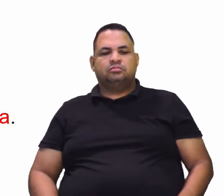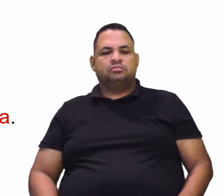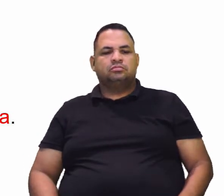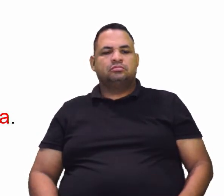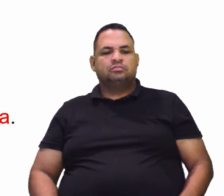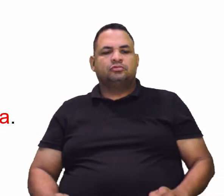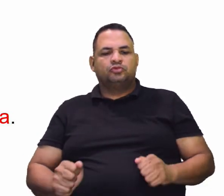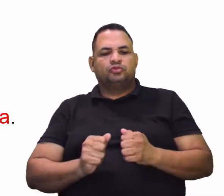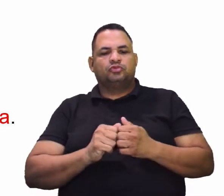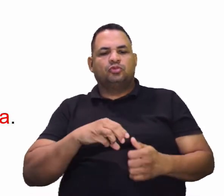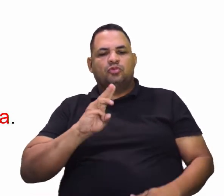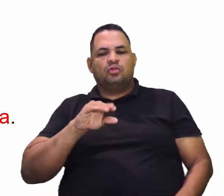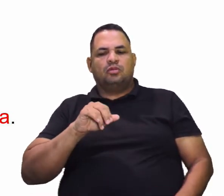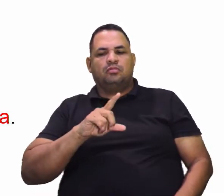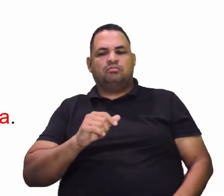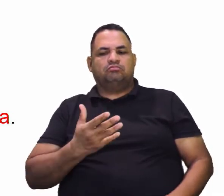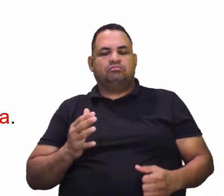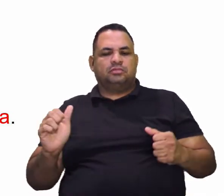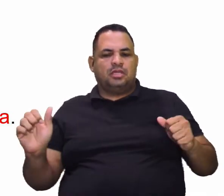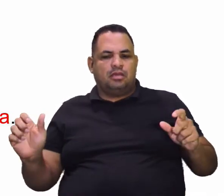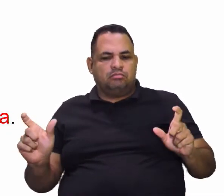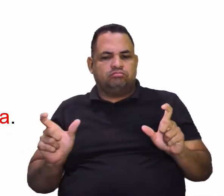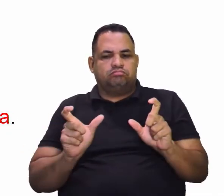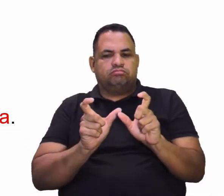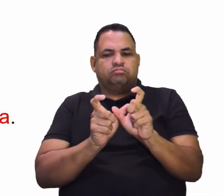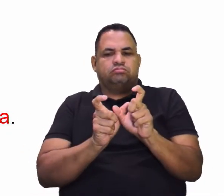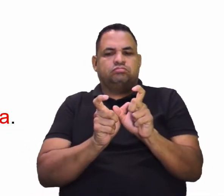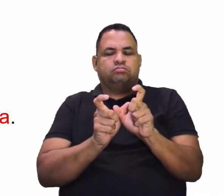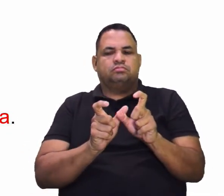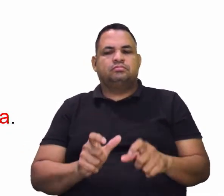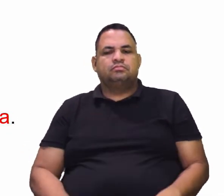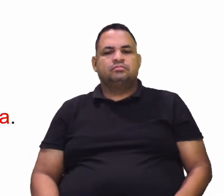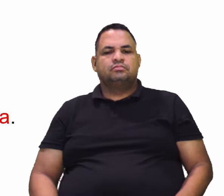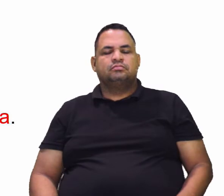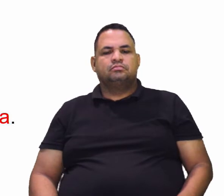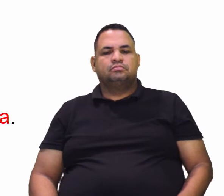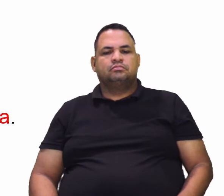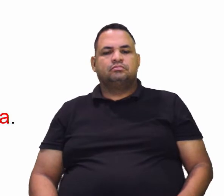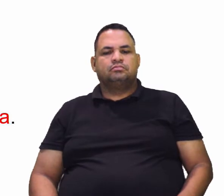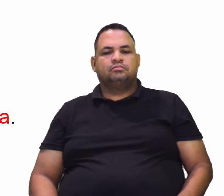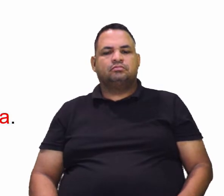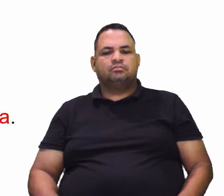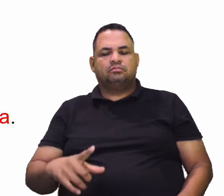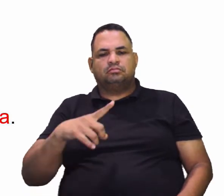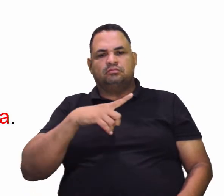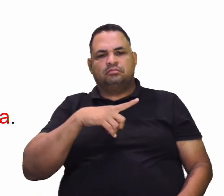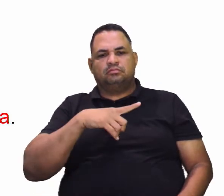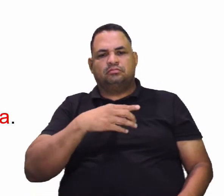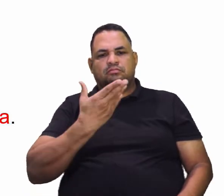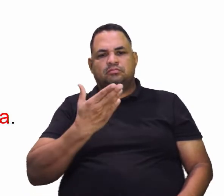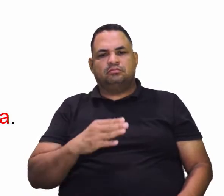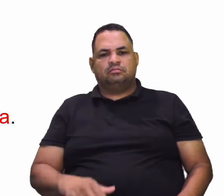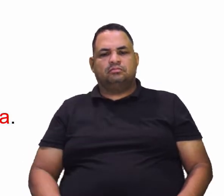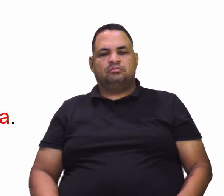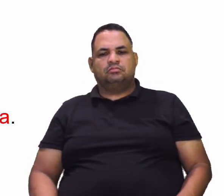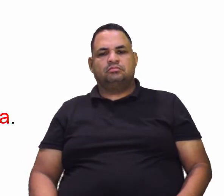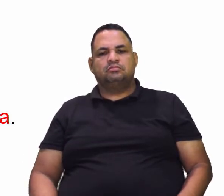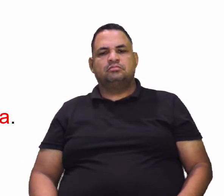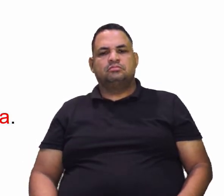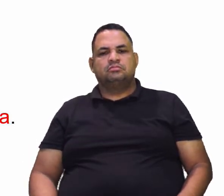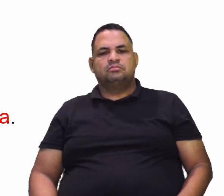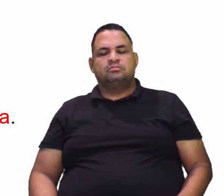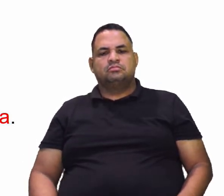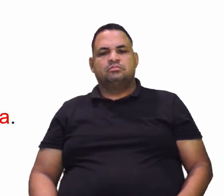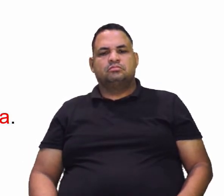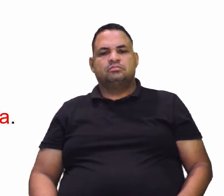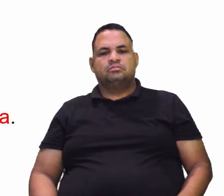will. Eles não contraem, não é normalmente contraído, certo? Então você tem I will ficando I will e